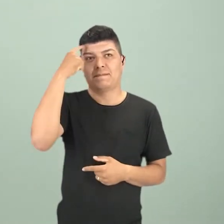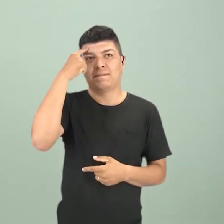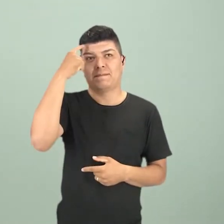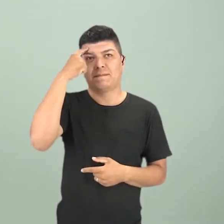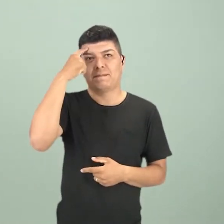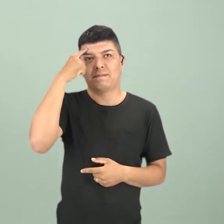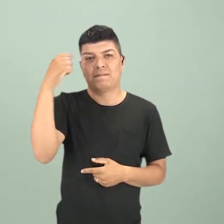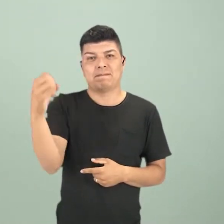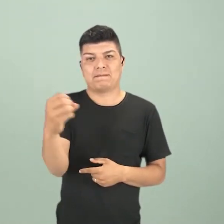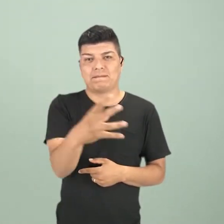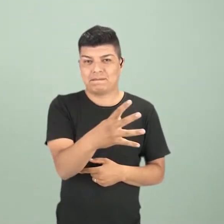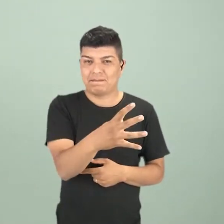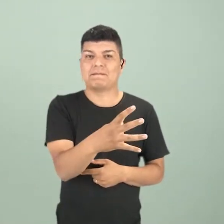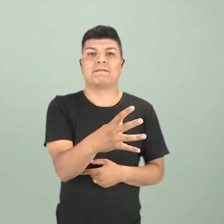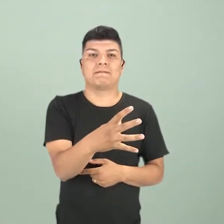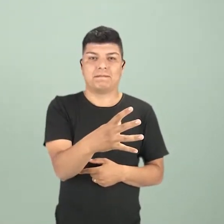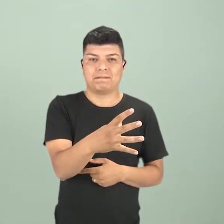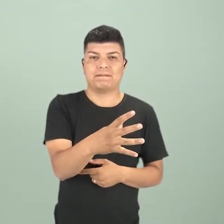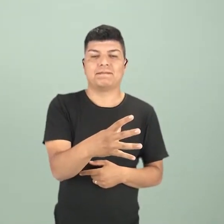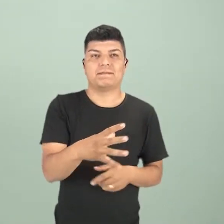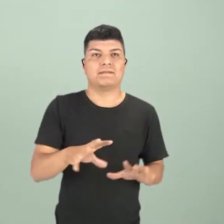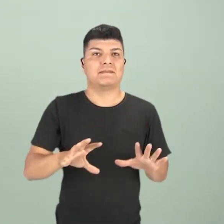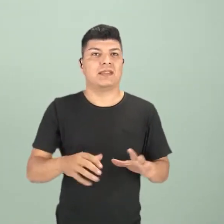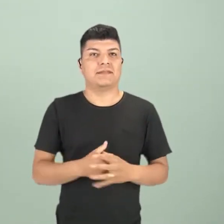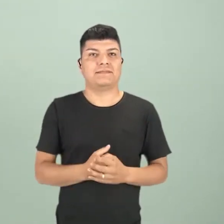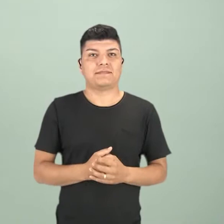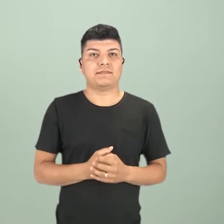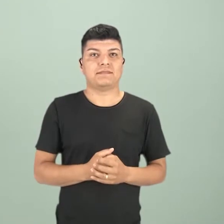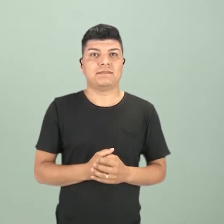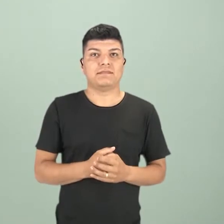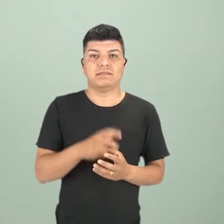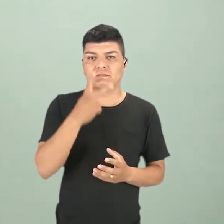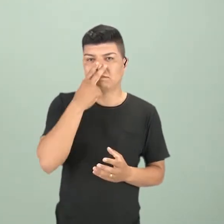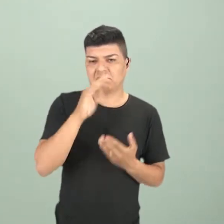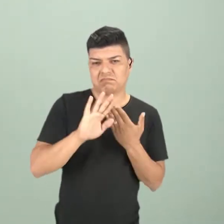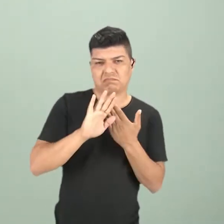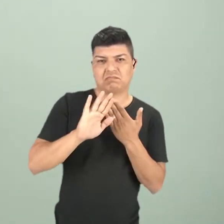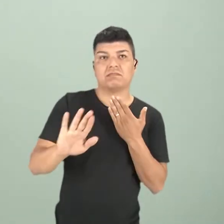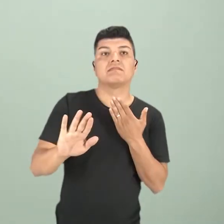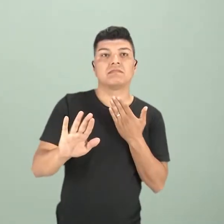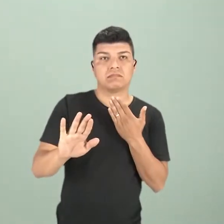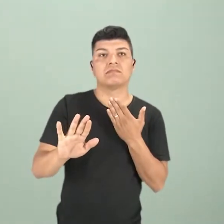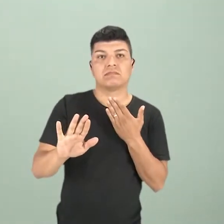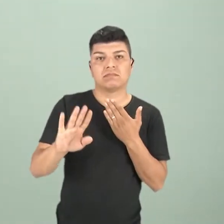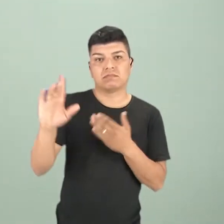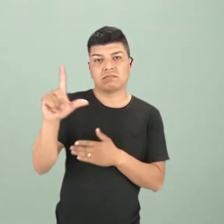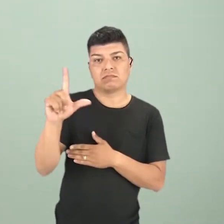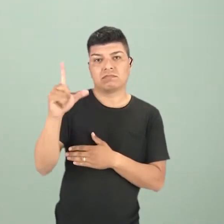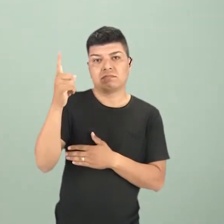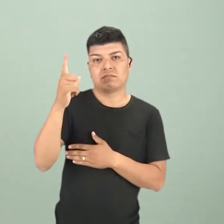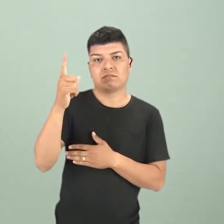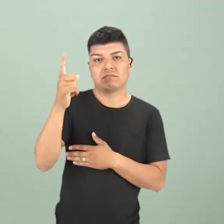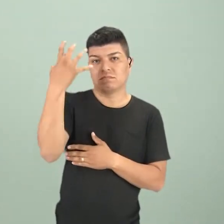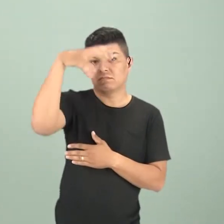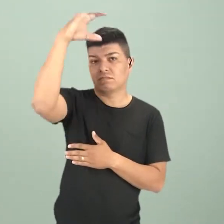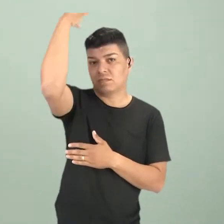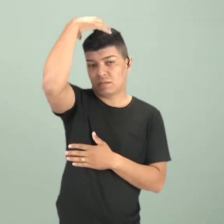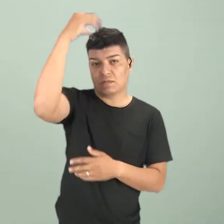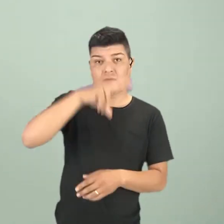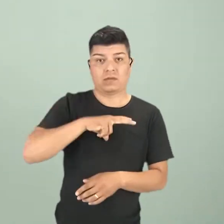pensamento inovador, né, de se desvincular literalmente da coroa portuguesa,